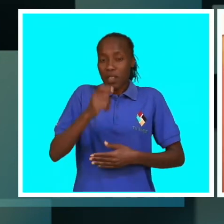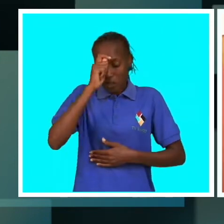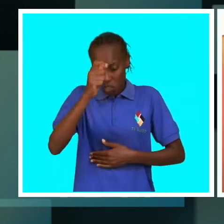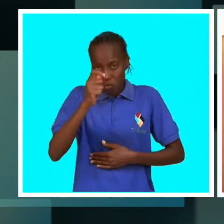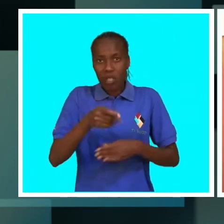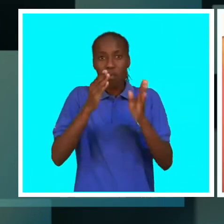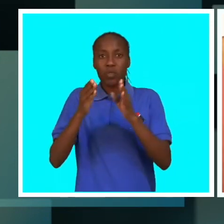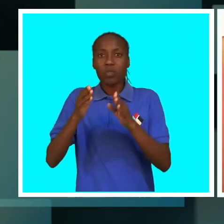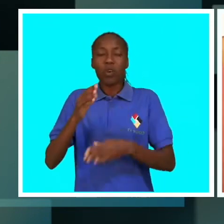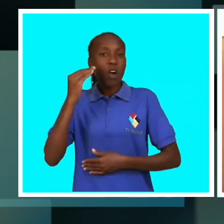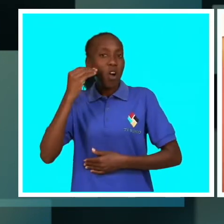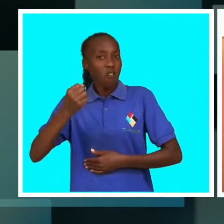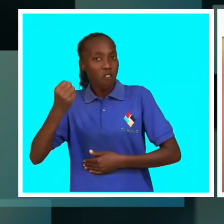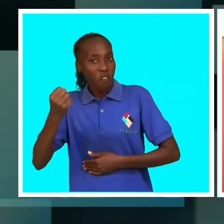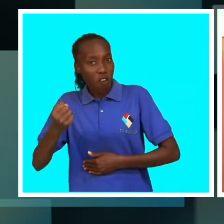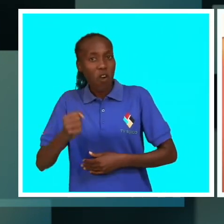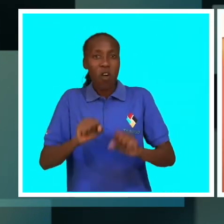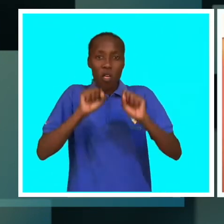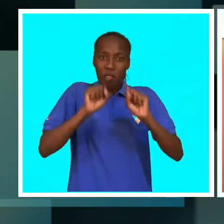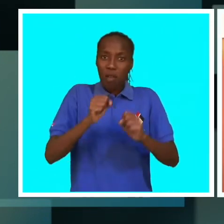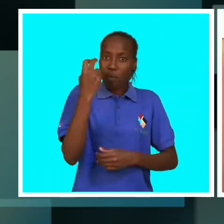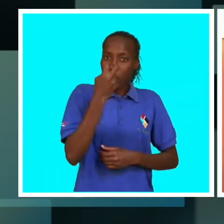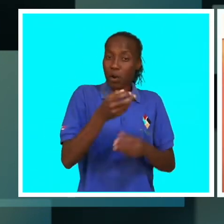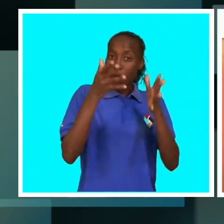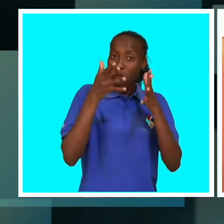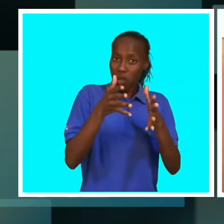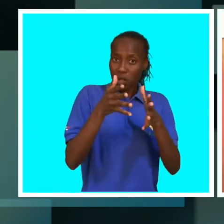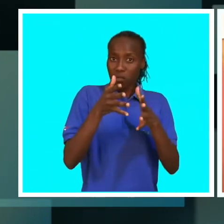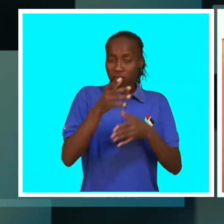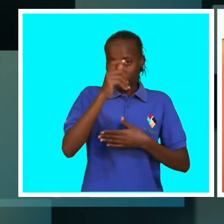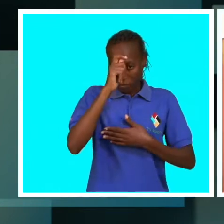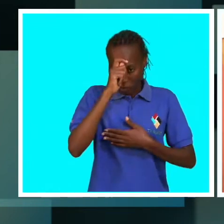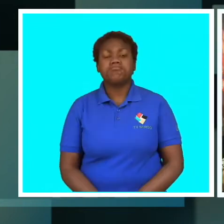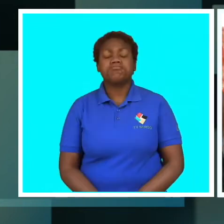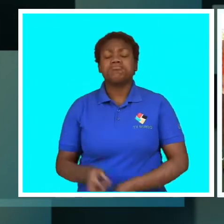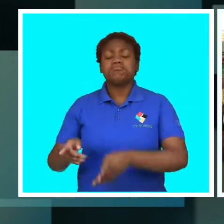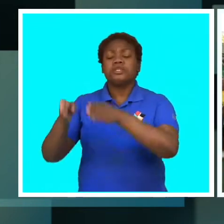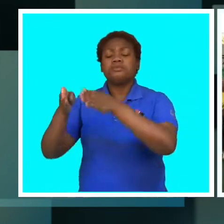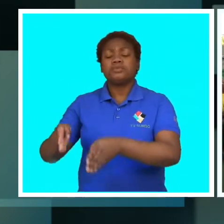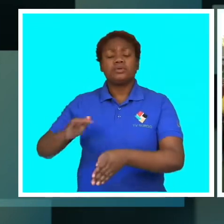terceira idosa, deve notar uma forma de manifestar a valorização.